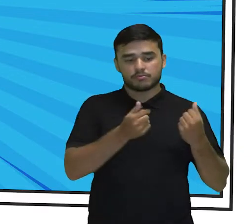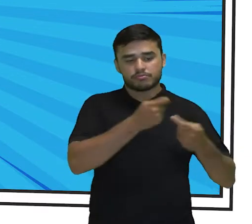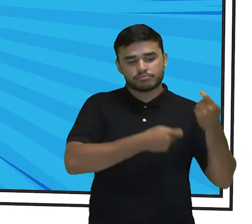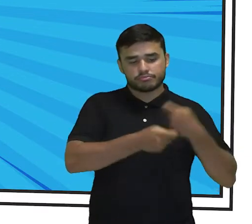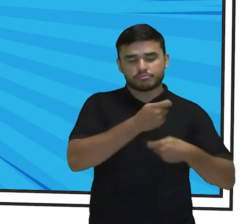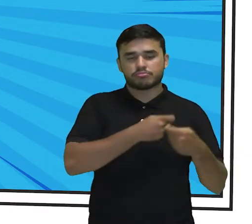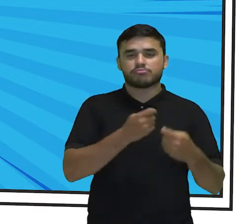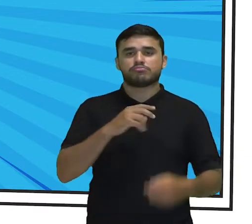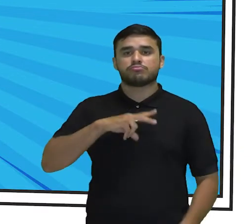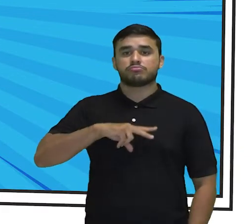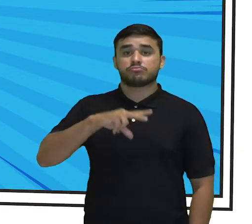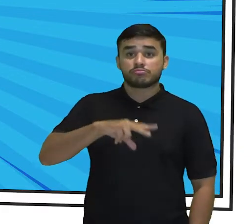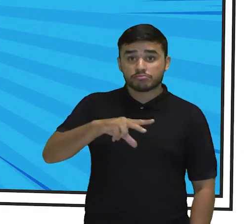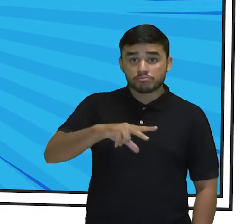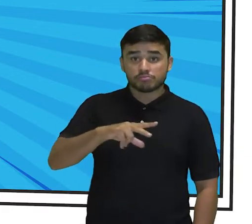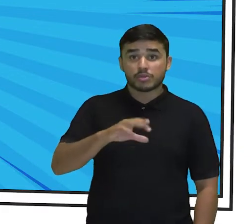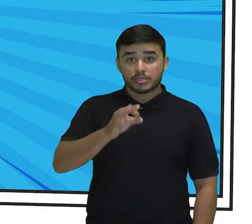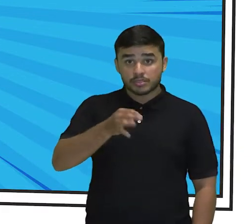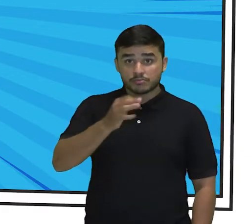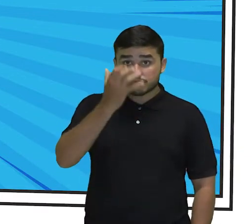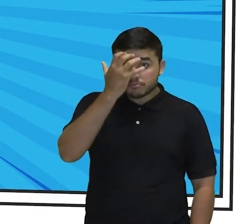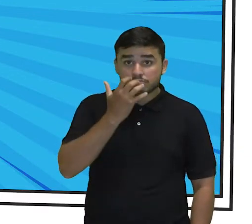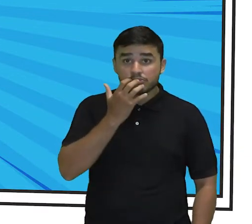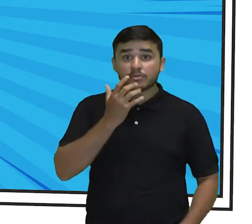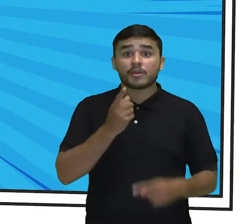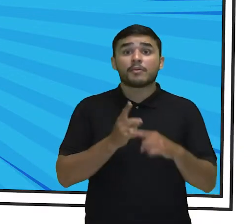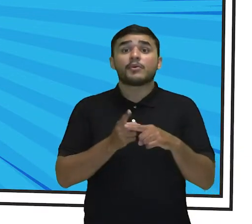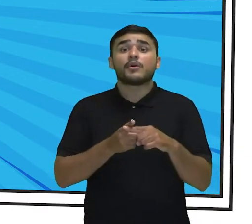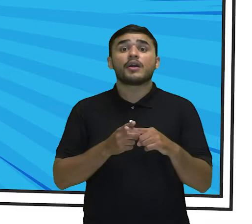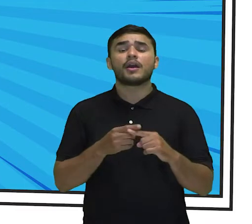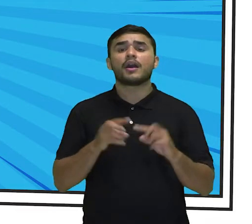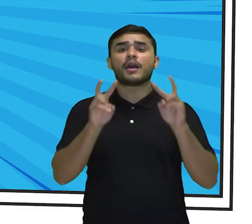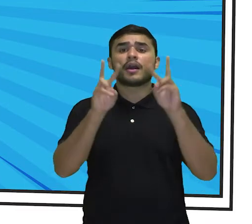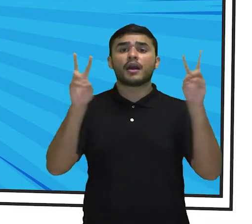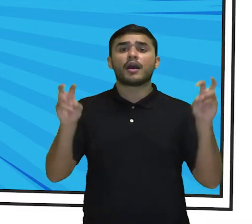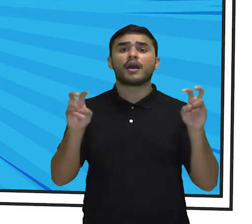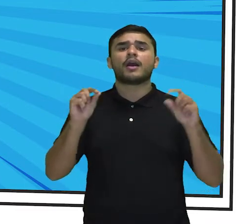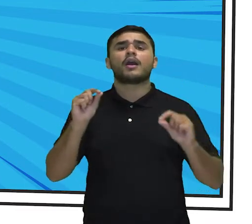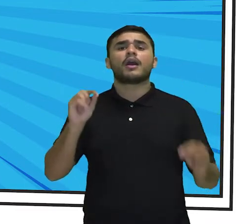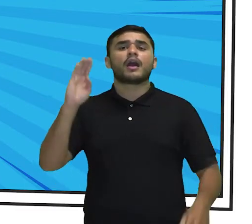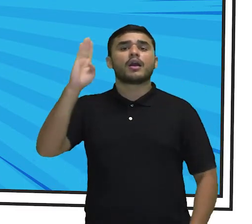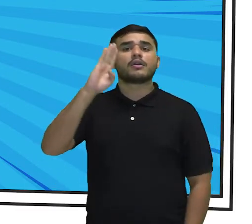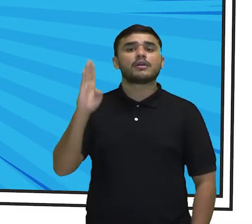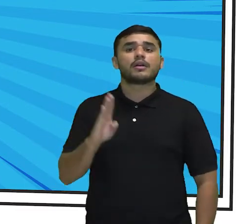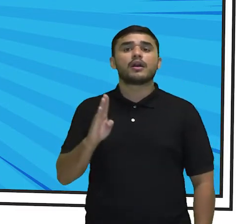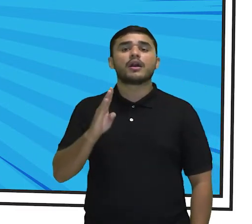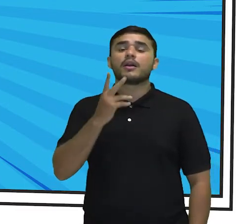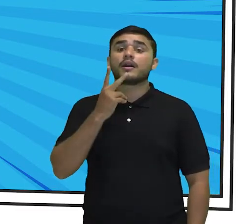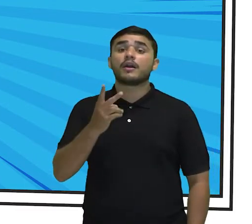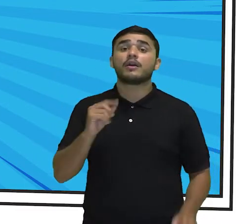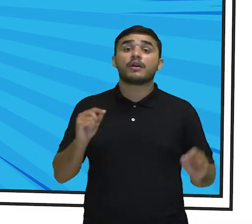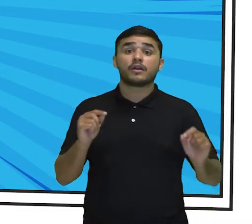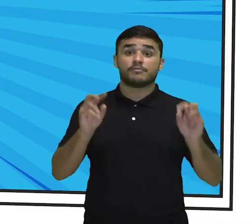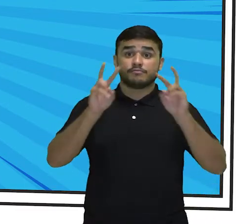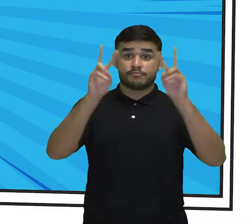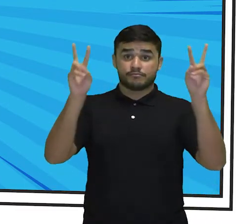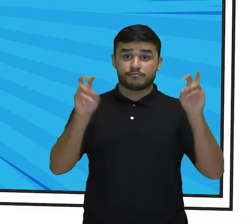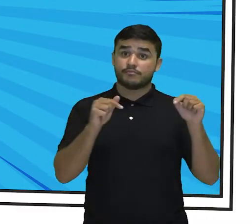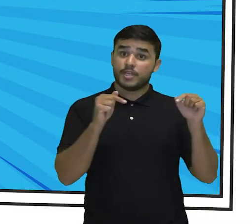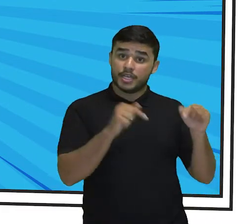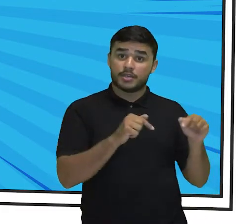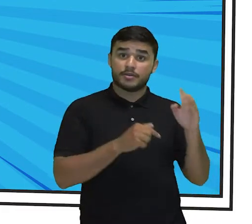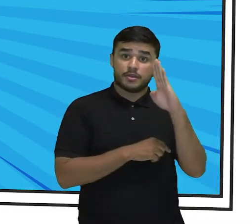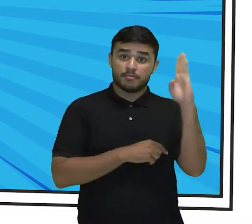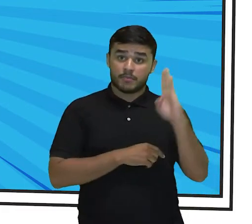colonial. Por quê? Porque, infelizmente, quando eu falo de Brasil, eu falo de uma empresa. Nós fomos dominados